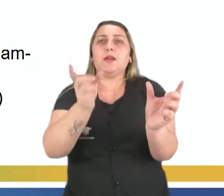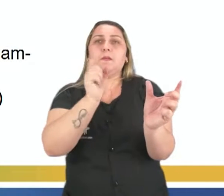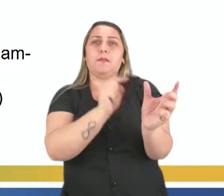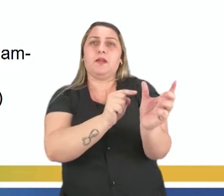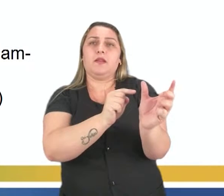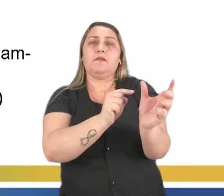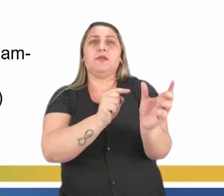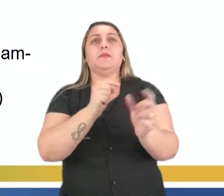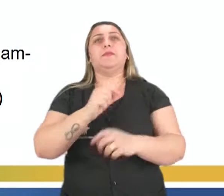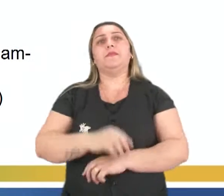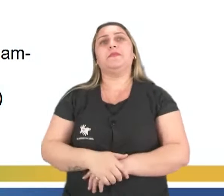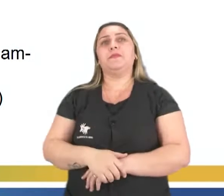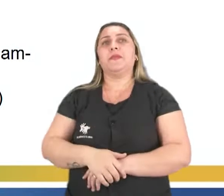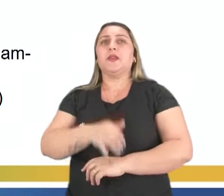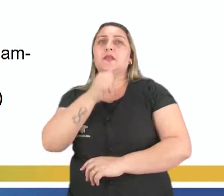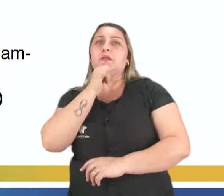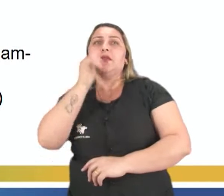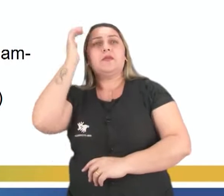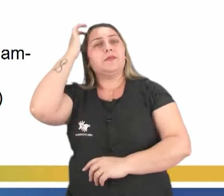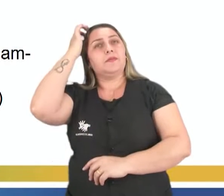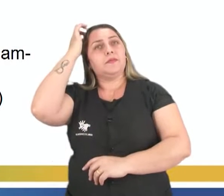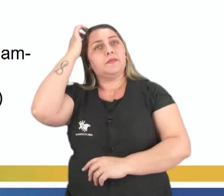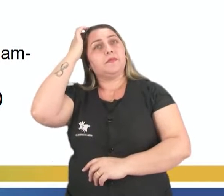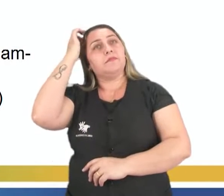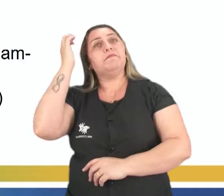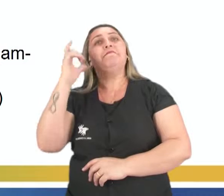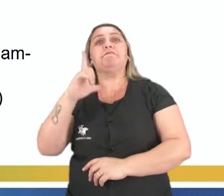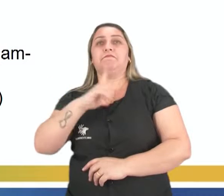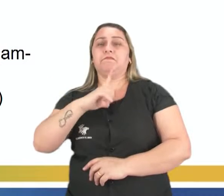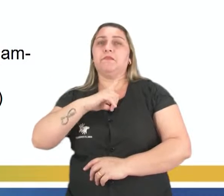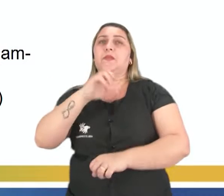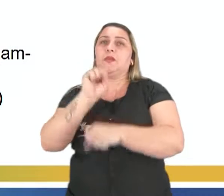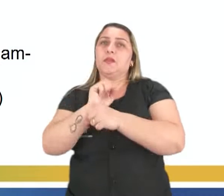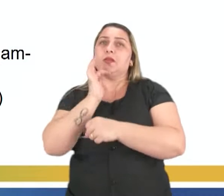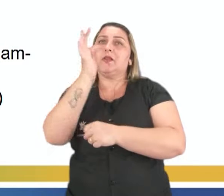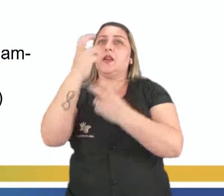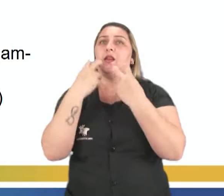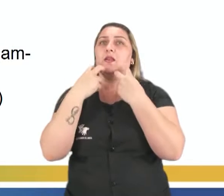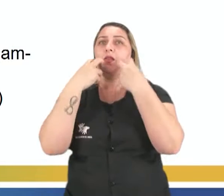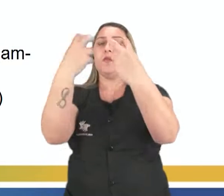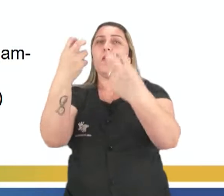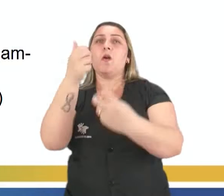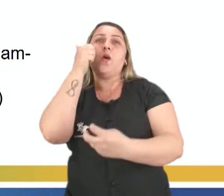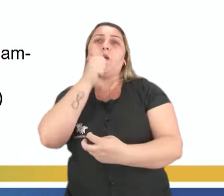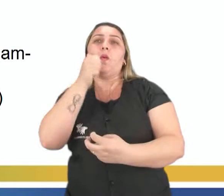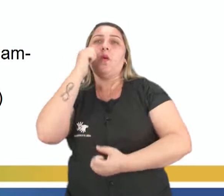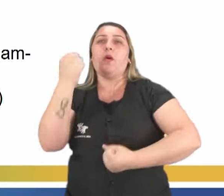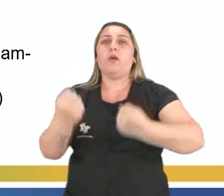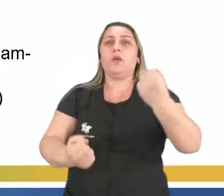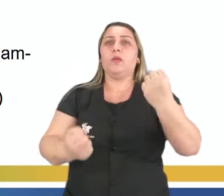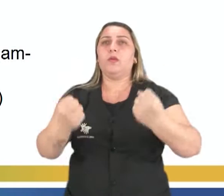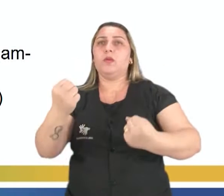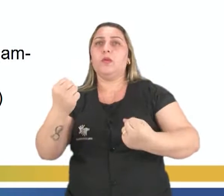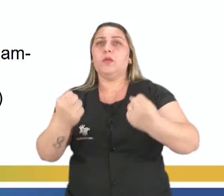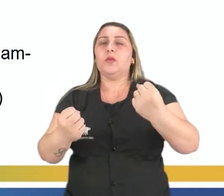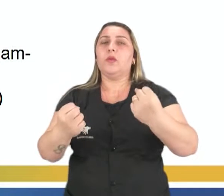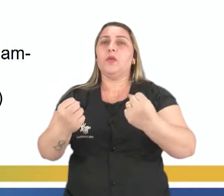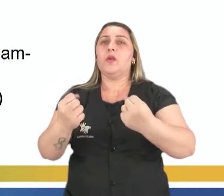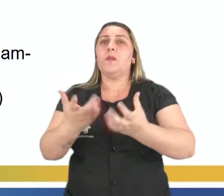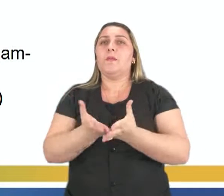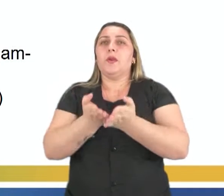repetições. Vamos lá? Para o exemplo? Há ainda uma esperança, gritou o marinheiro.